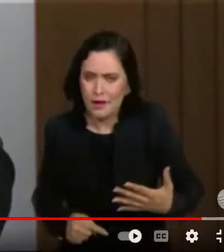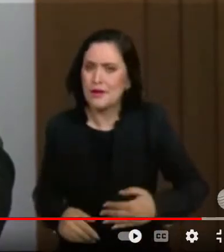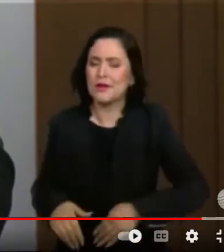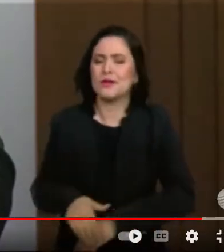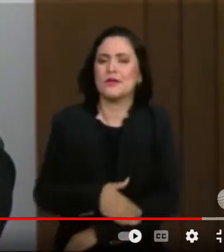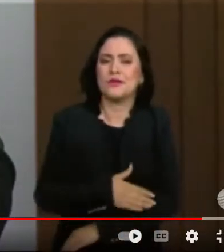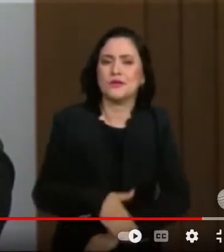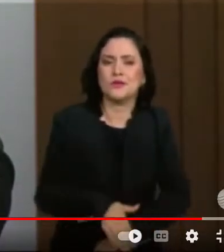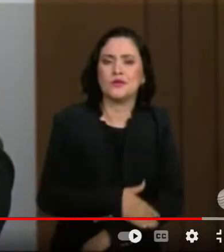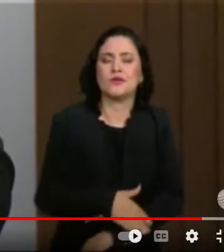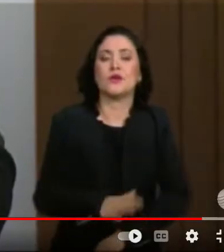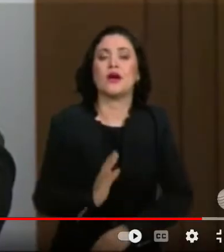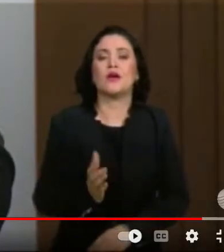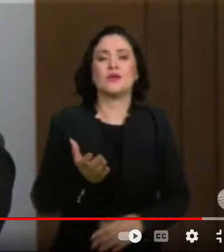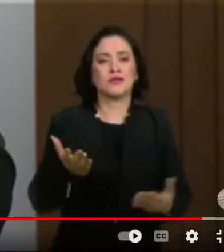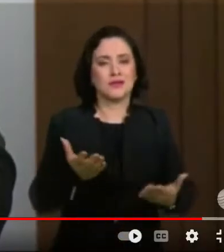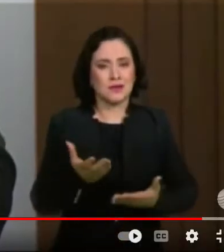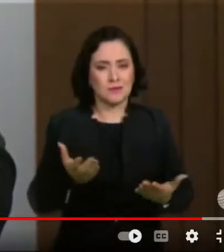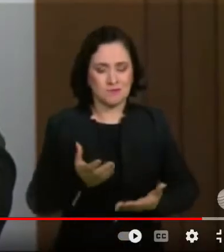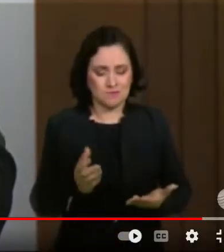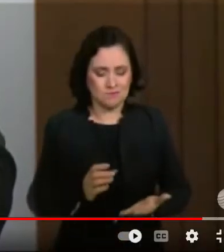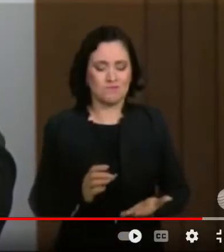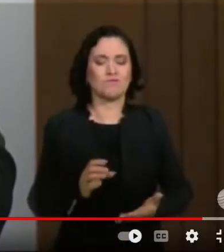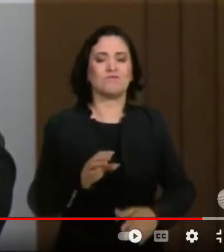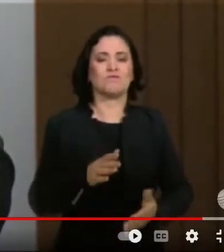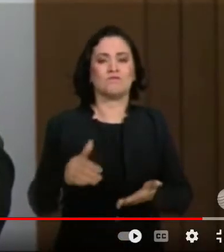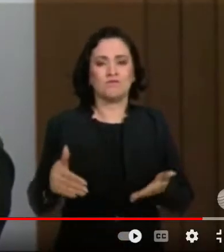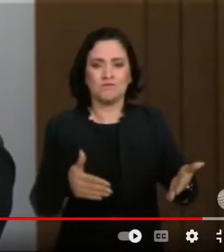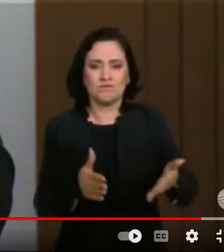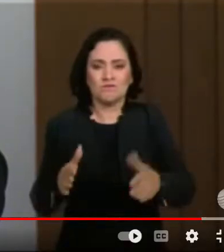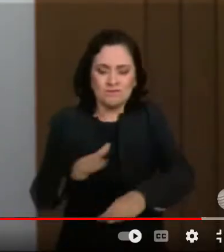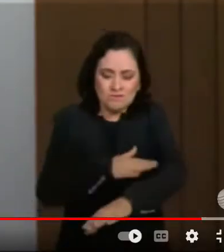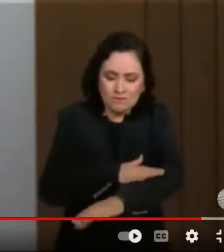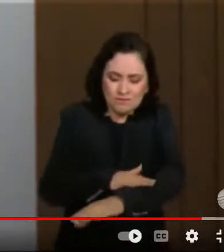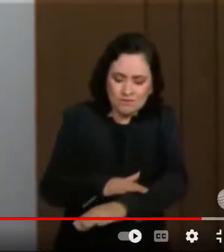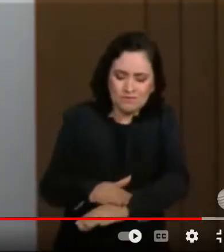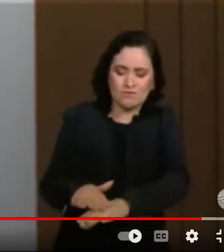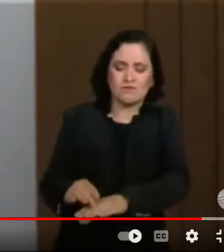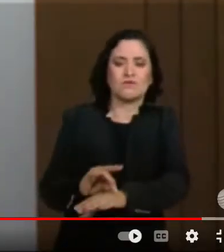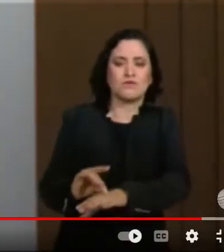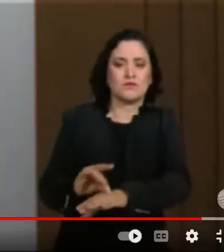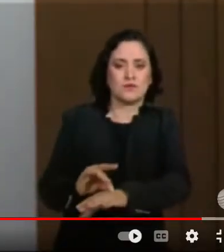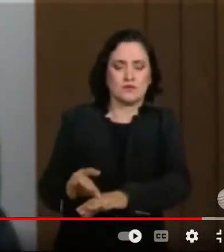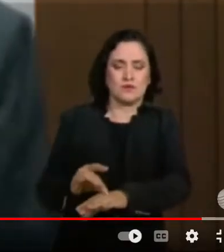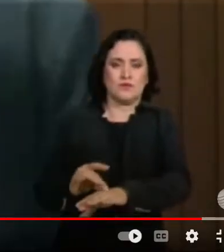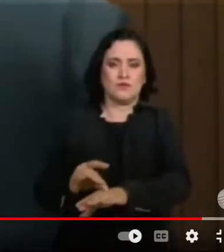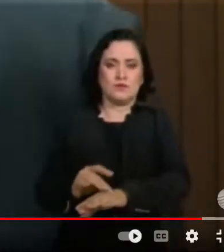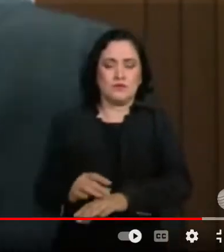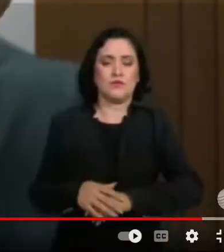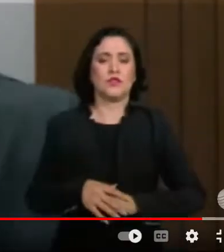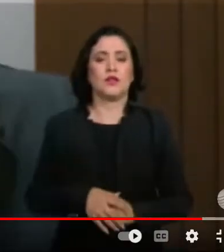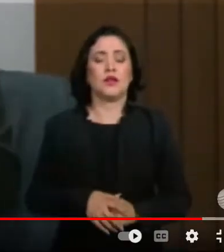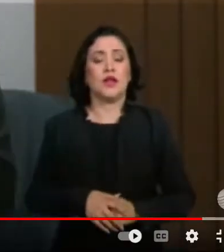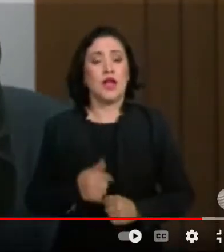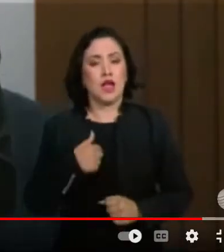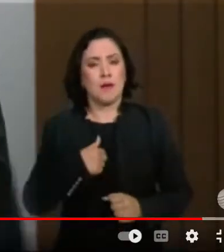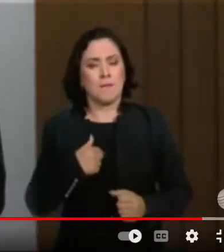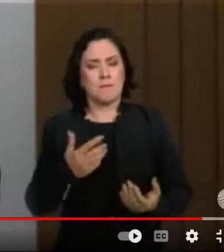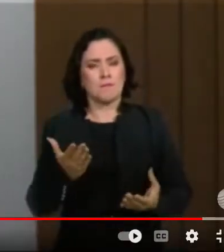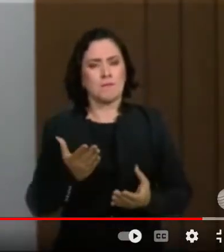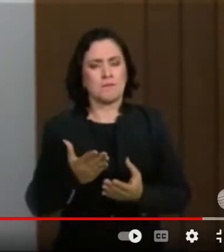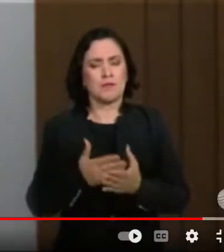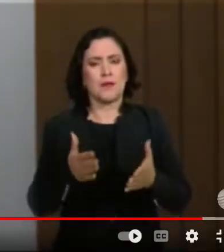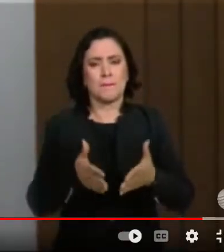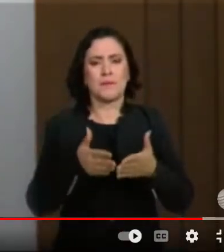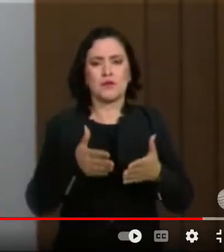asfáltica. Pedido nosso aqui ao governador Carlos Brandão, que tem ajudado muito a cidade de Codó. Se não fosse o governador